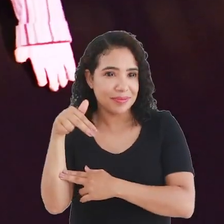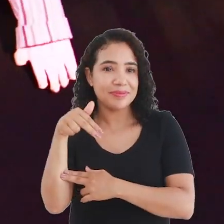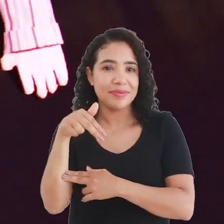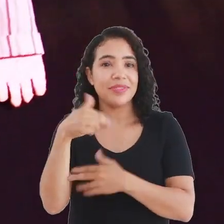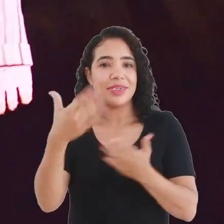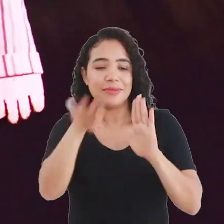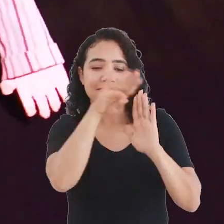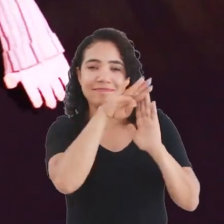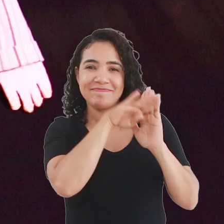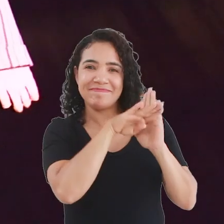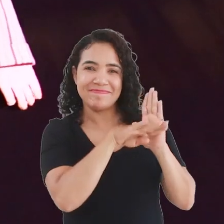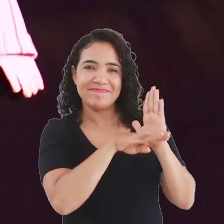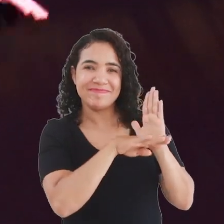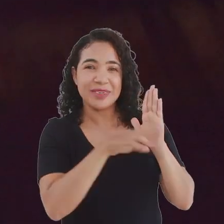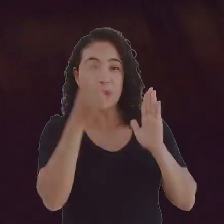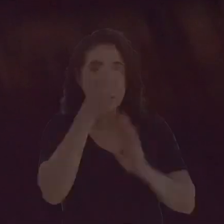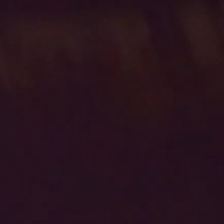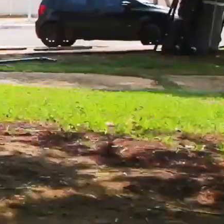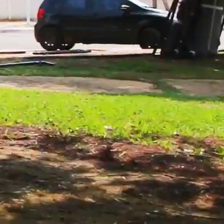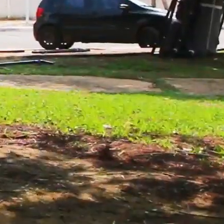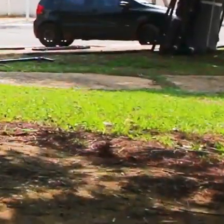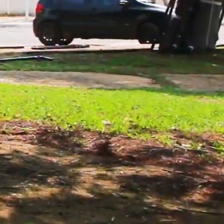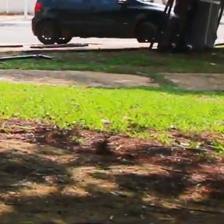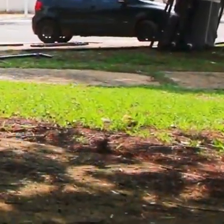e 31 de outubro e 1º de novembro.